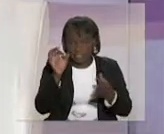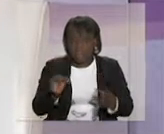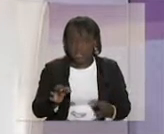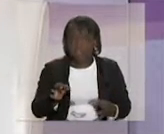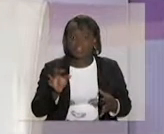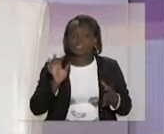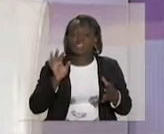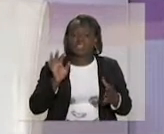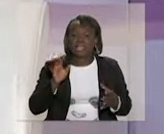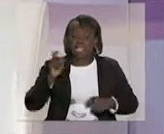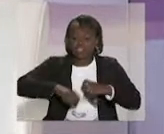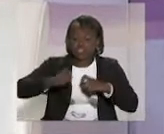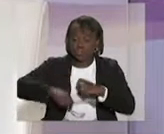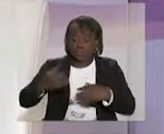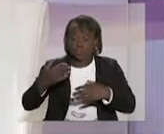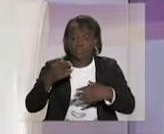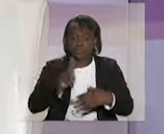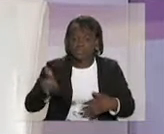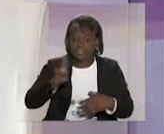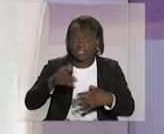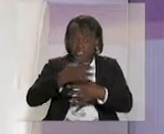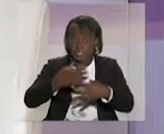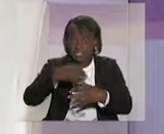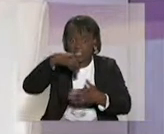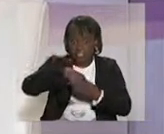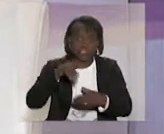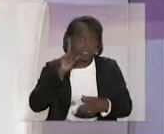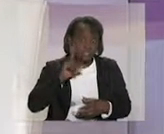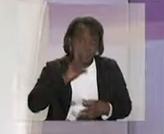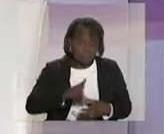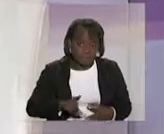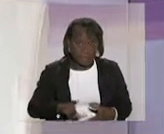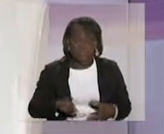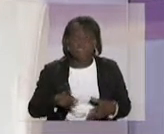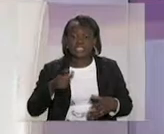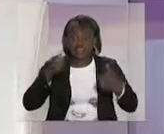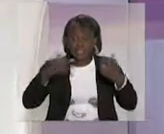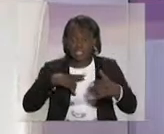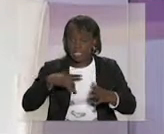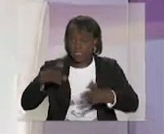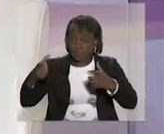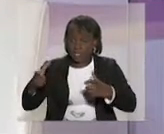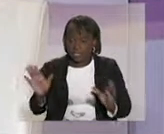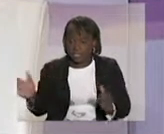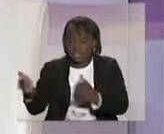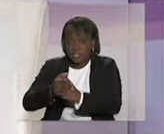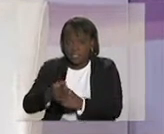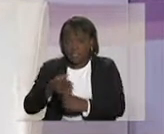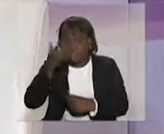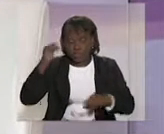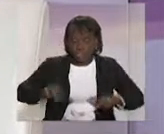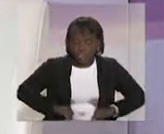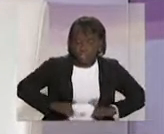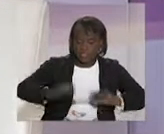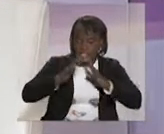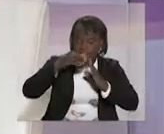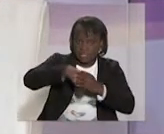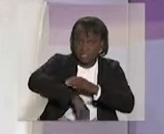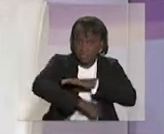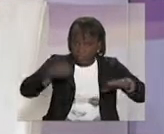sobre estupros em cidades universitárias americanas. E esse livro cita que tem um abrigo de vítimas de violência doméstica e violência